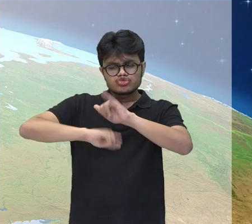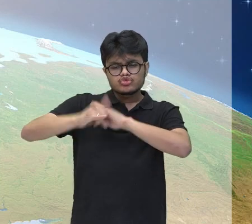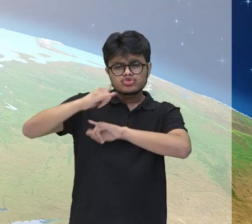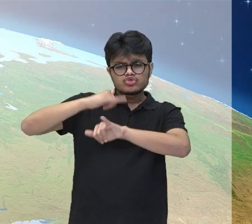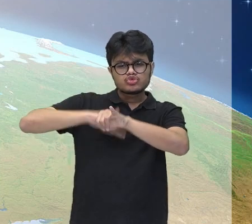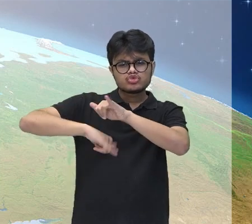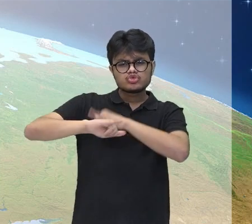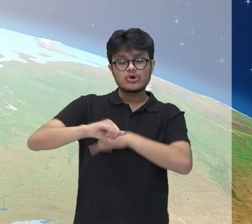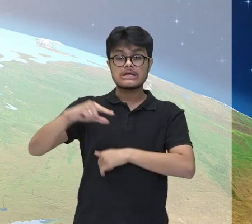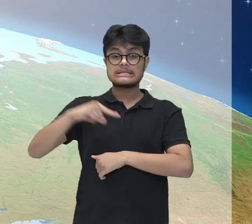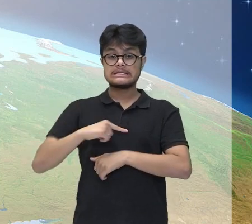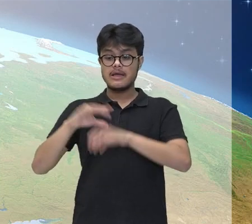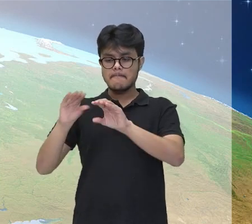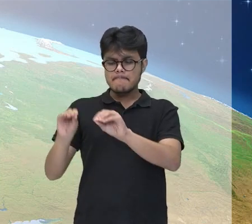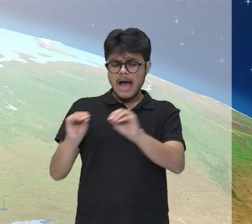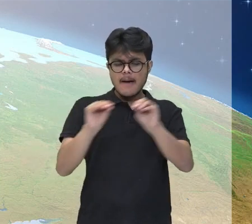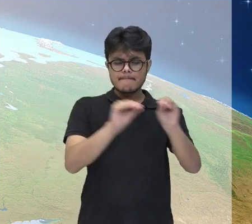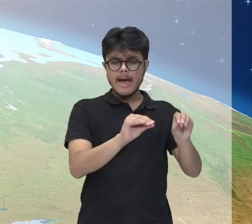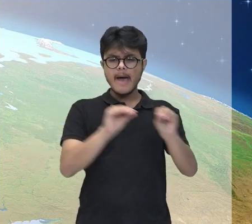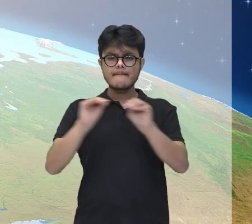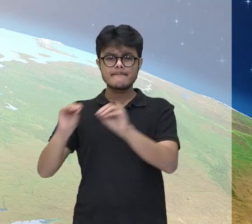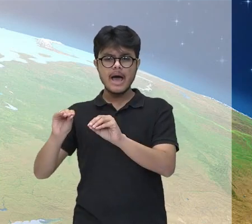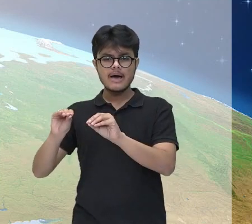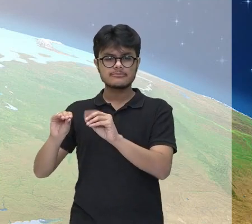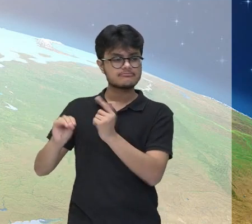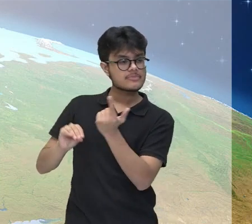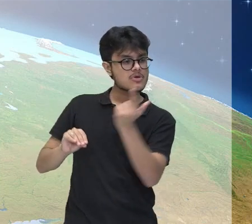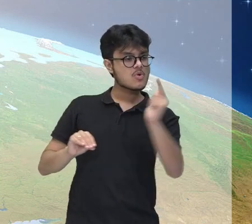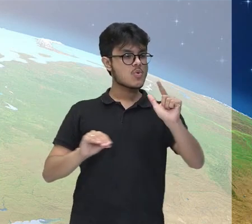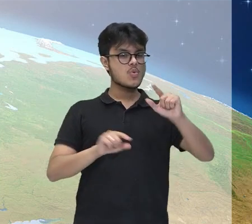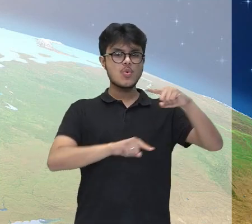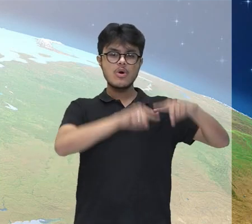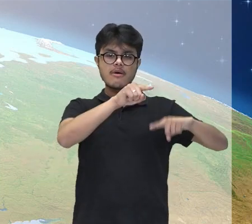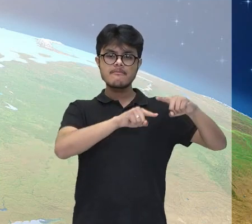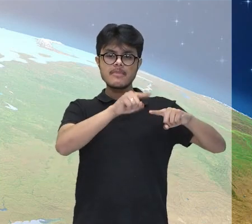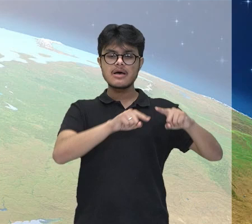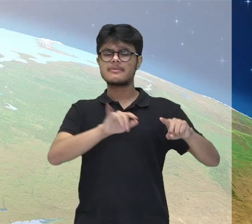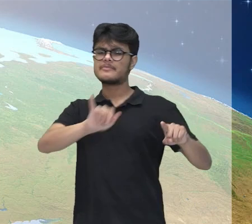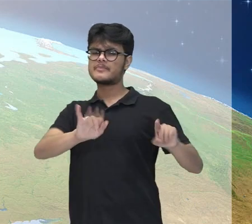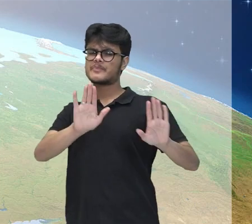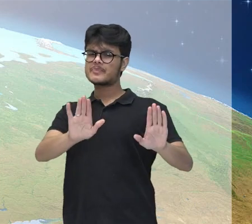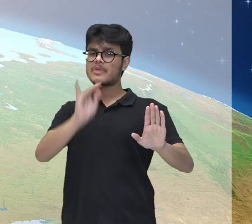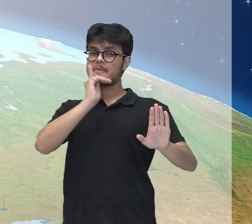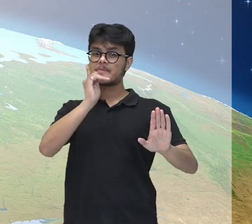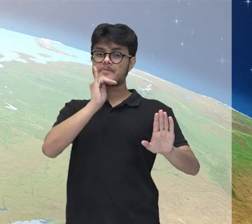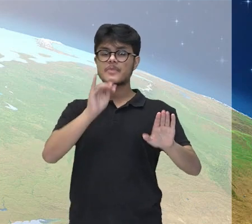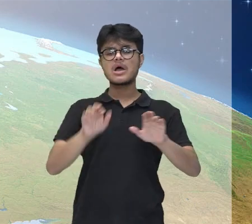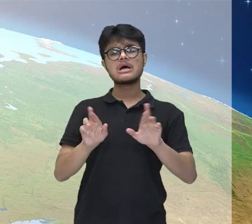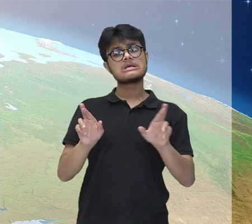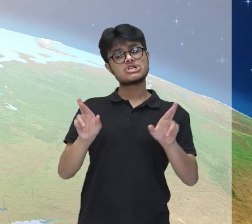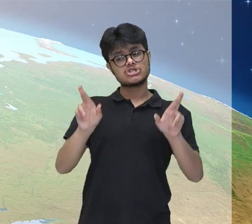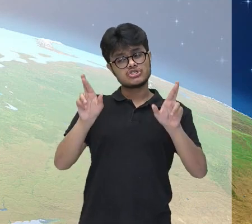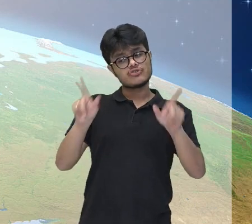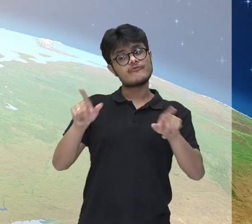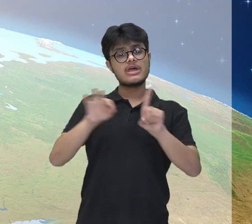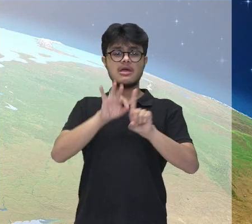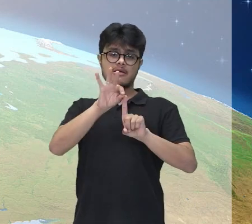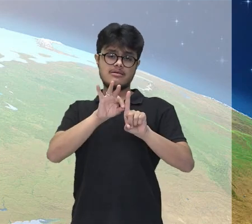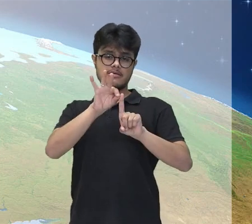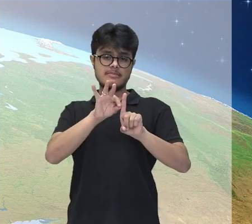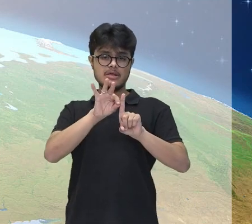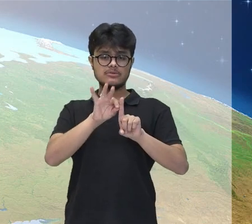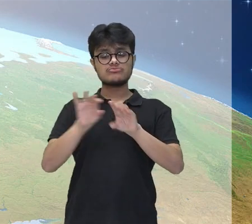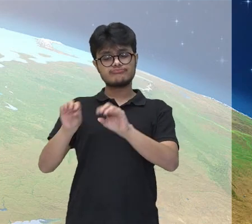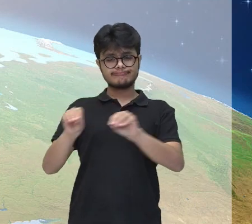um corpo para outro por causa da diferença de temperatura entre eles.